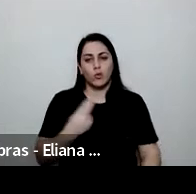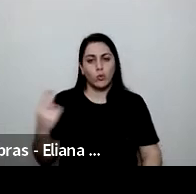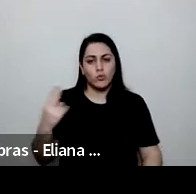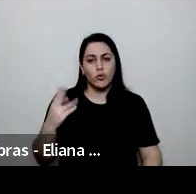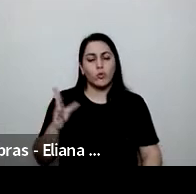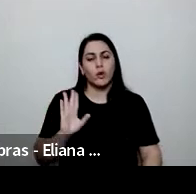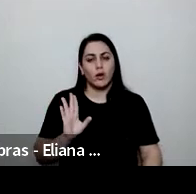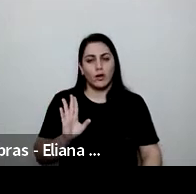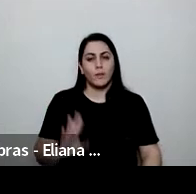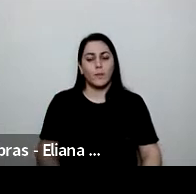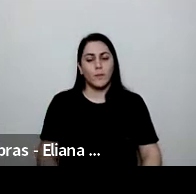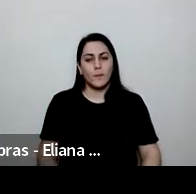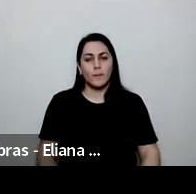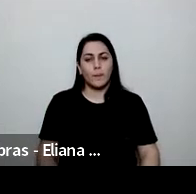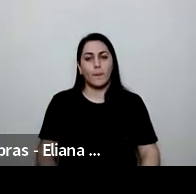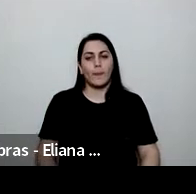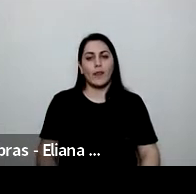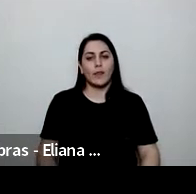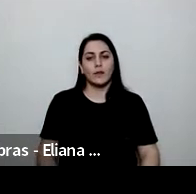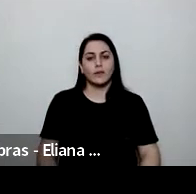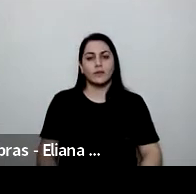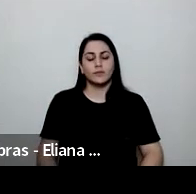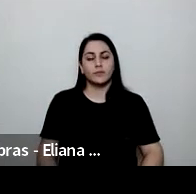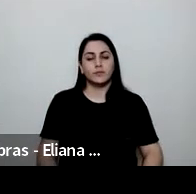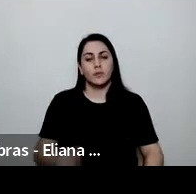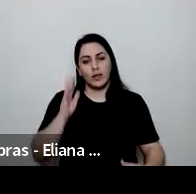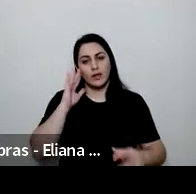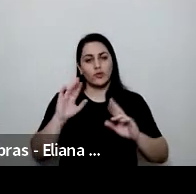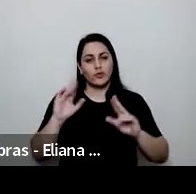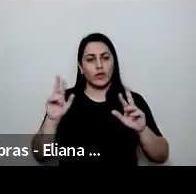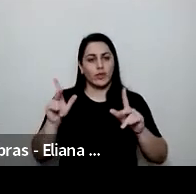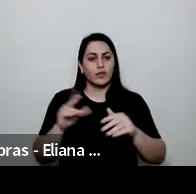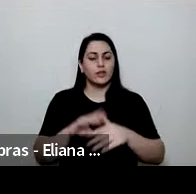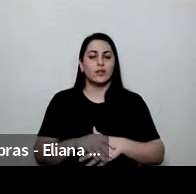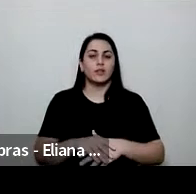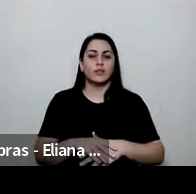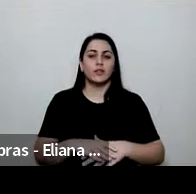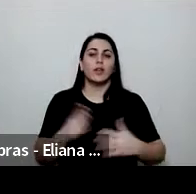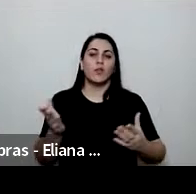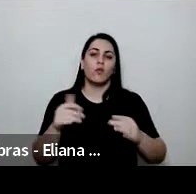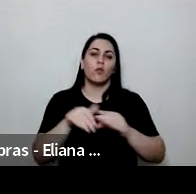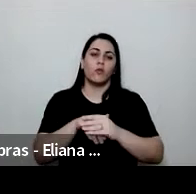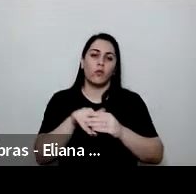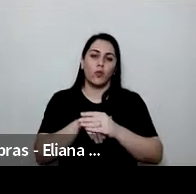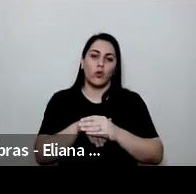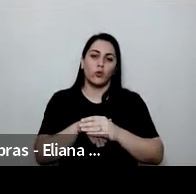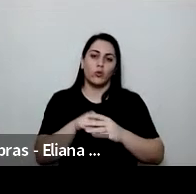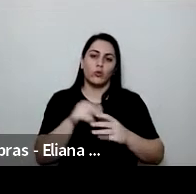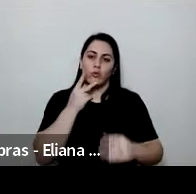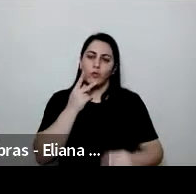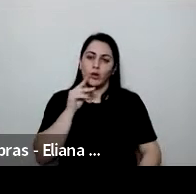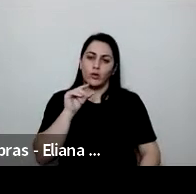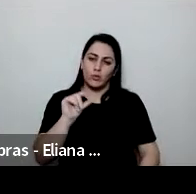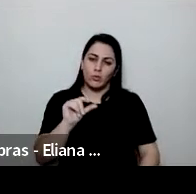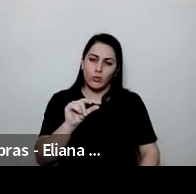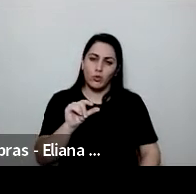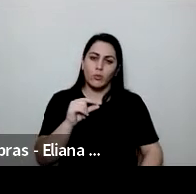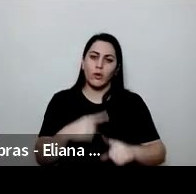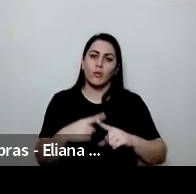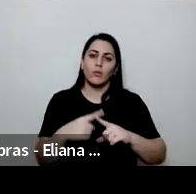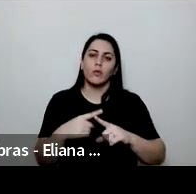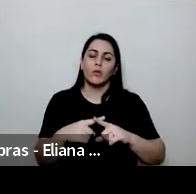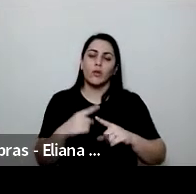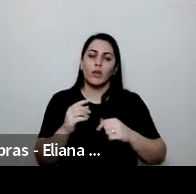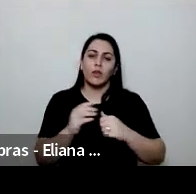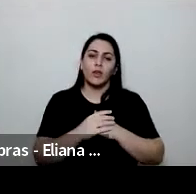só para fazer realmente há a distinção nos mata nos avisou olhei o voto e hoje eu tô falando baixinho assim me desculpe mas é porque eu